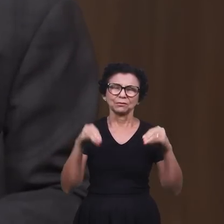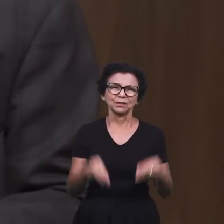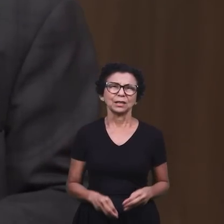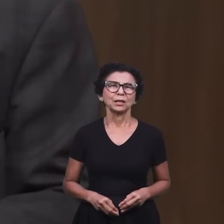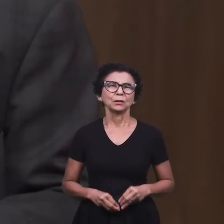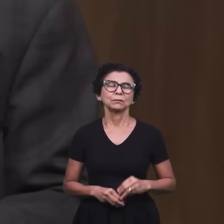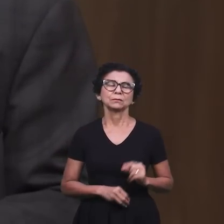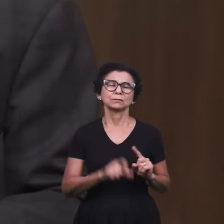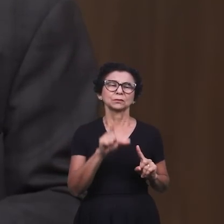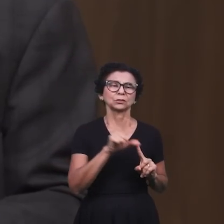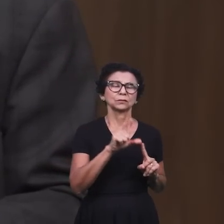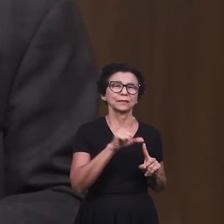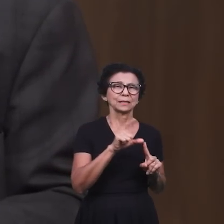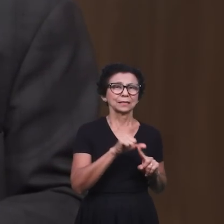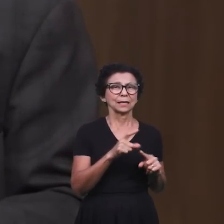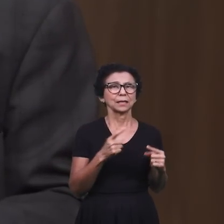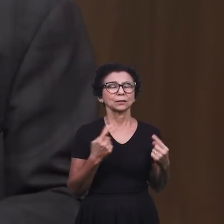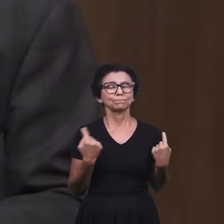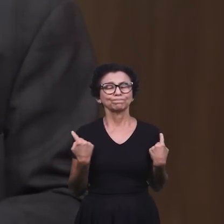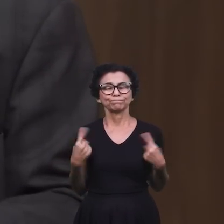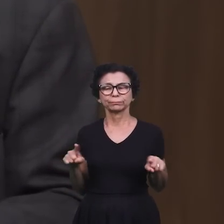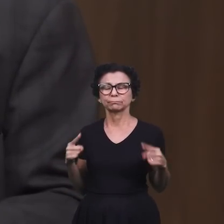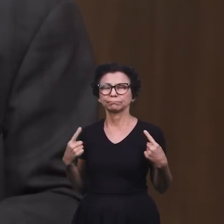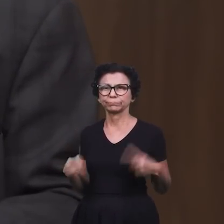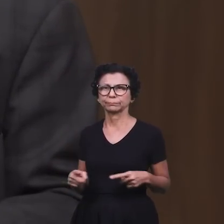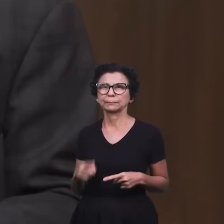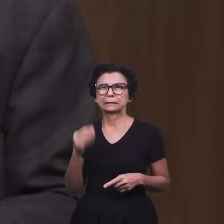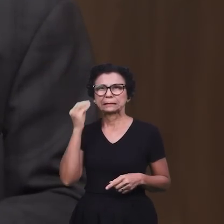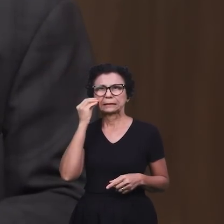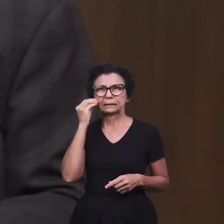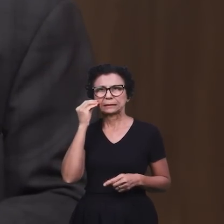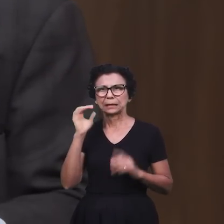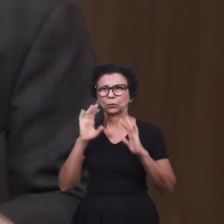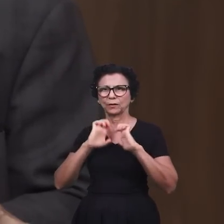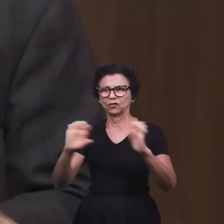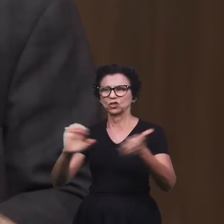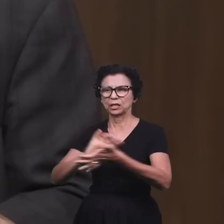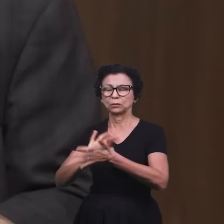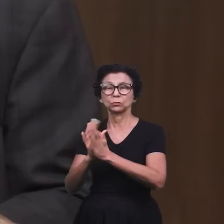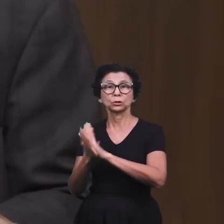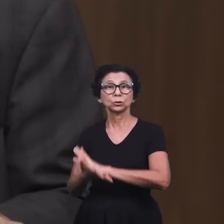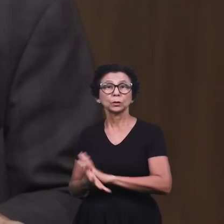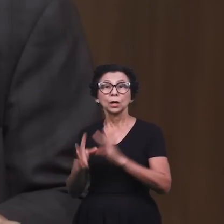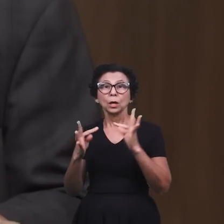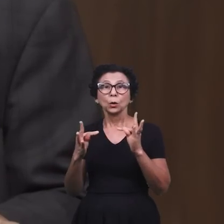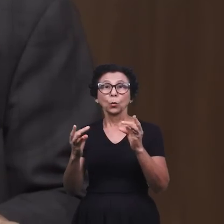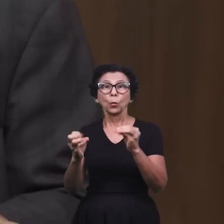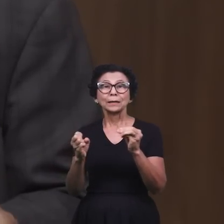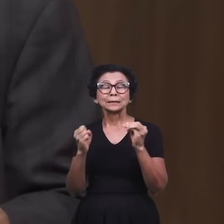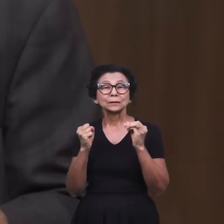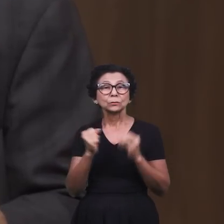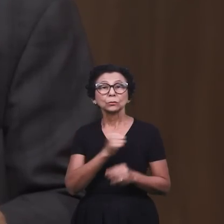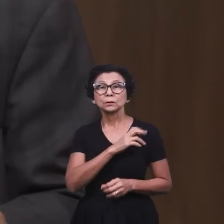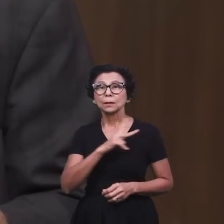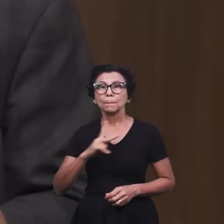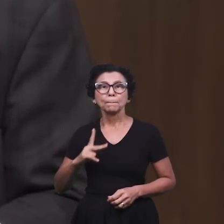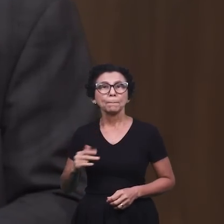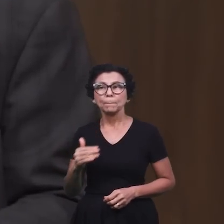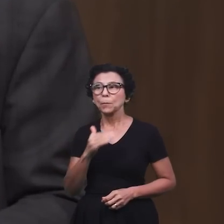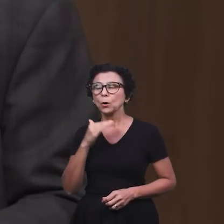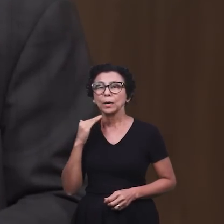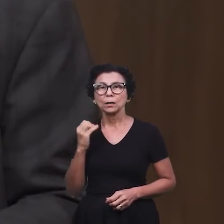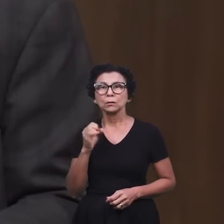formas, o evangelho tentaram acabar com o evangelho, né? Mataram os apóstolos, quase todos, só João que escapou. Então,